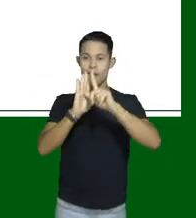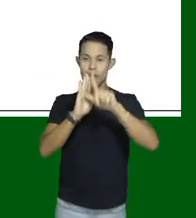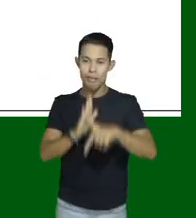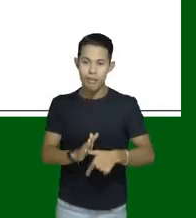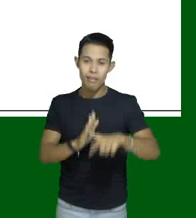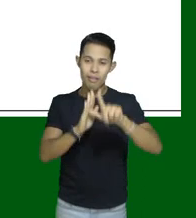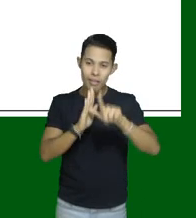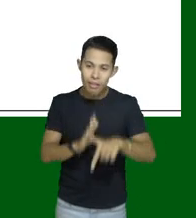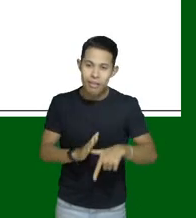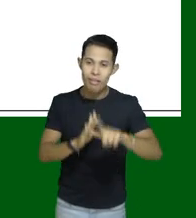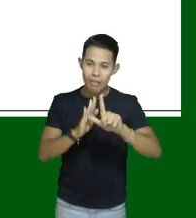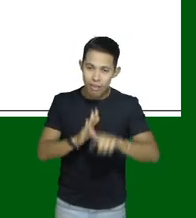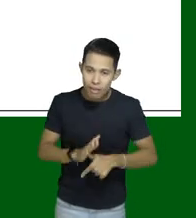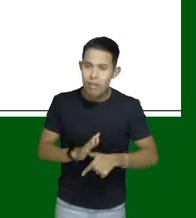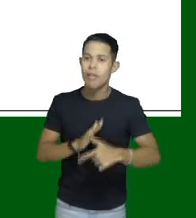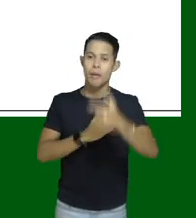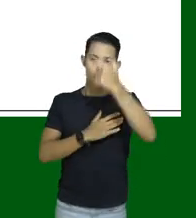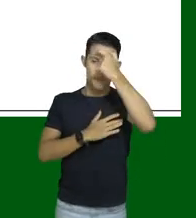desenvolvimento neuropsicomotor,